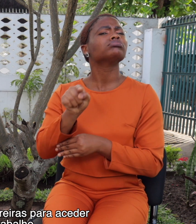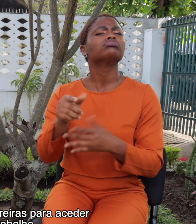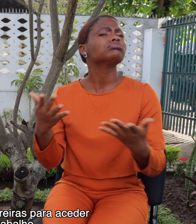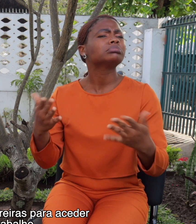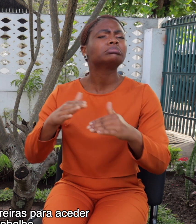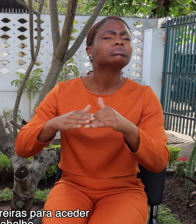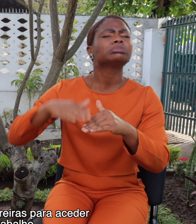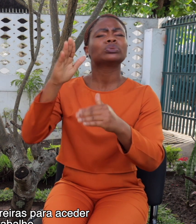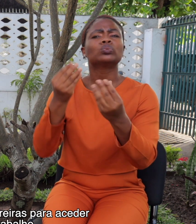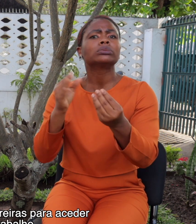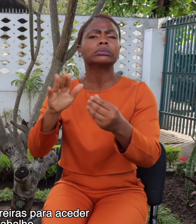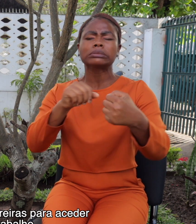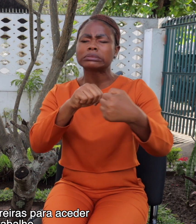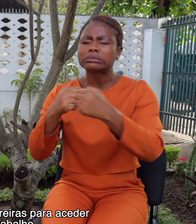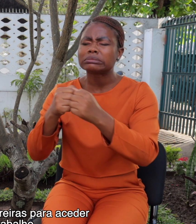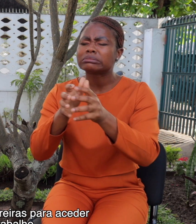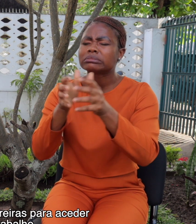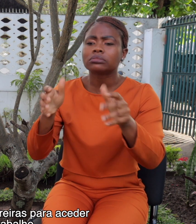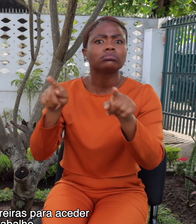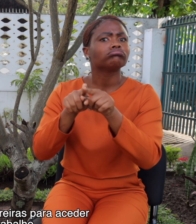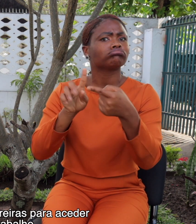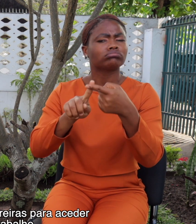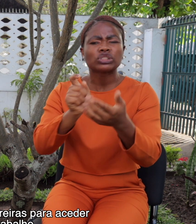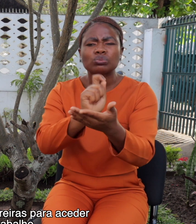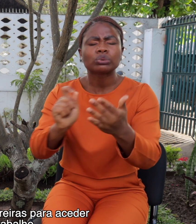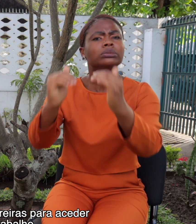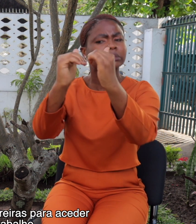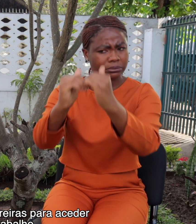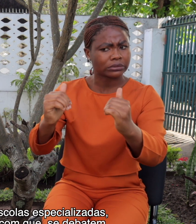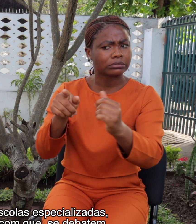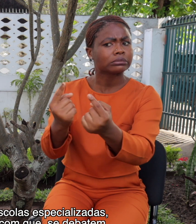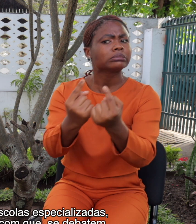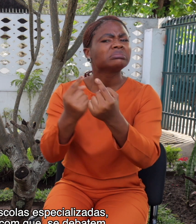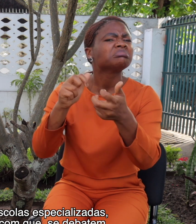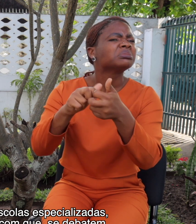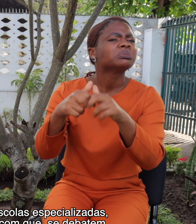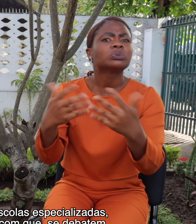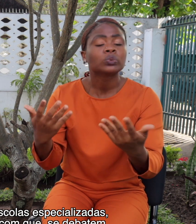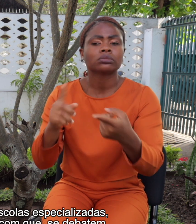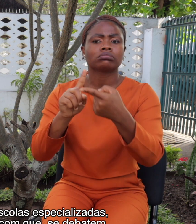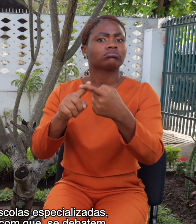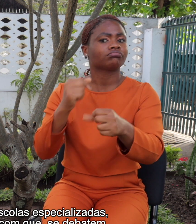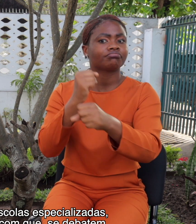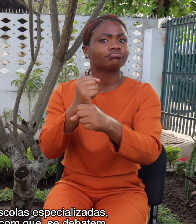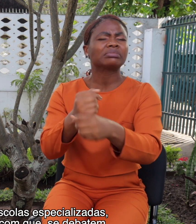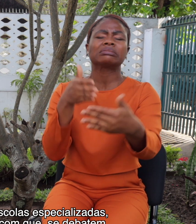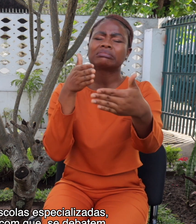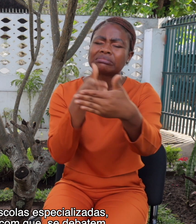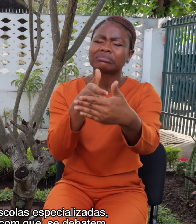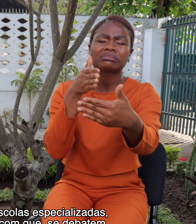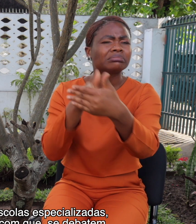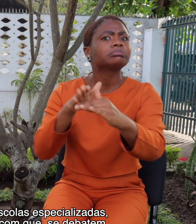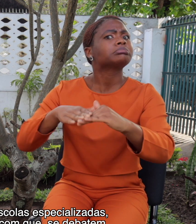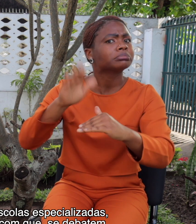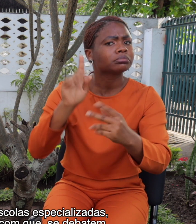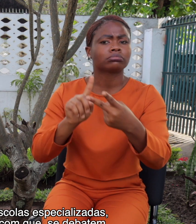Falta de acessibilidade, barreiras para aceder ao mercado de trabalho, bem como a ausência de escolas especializadas são alguns